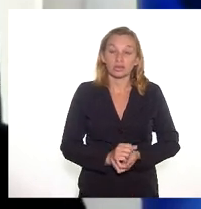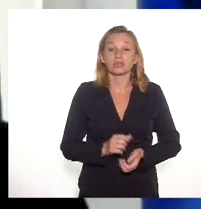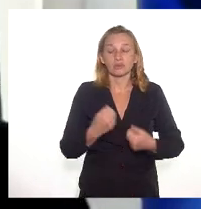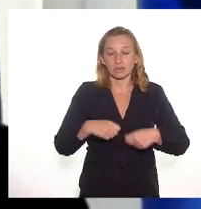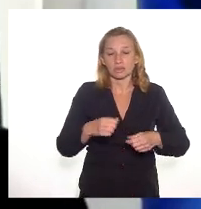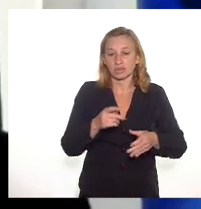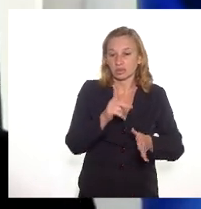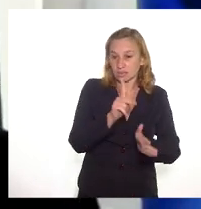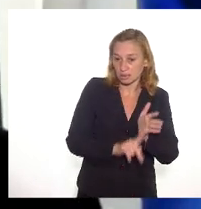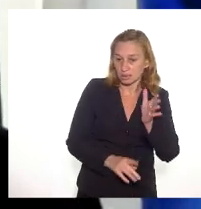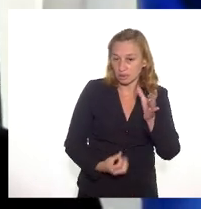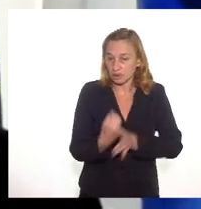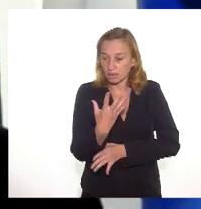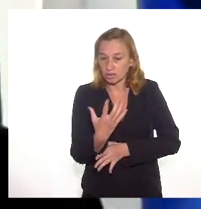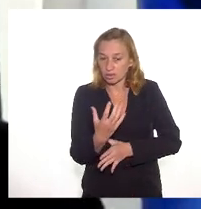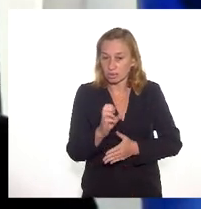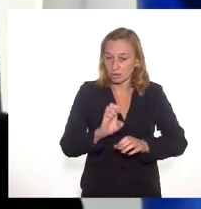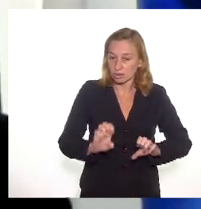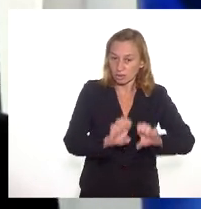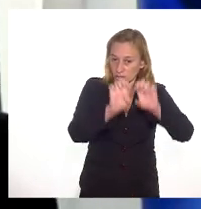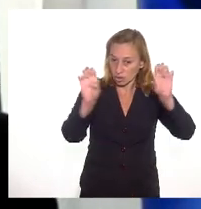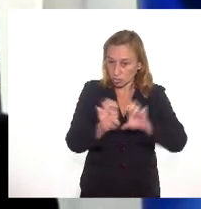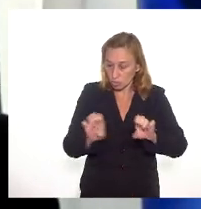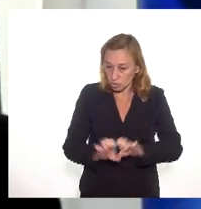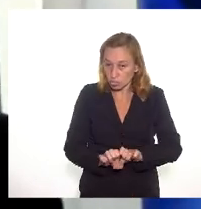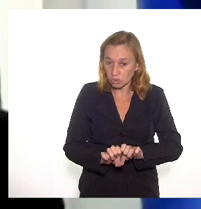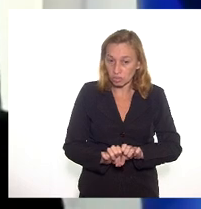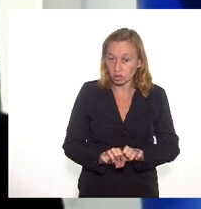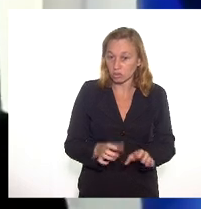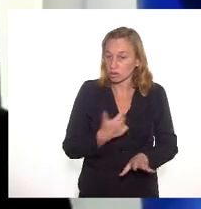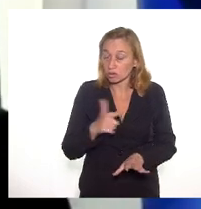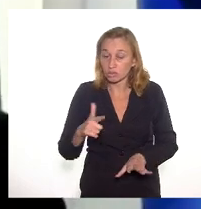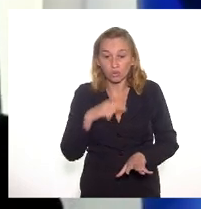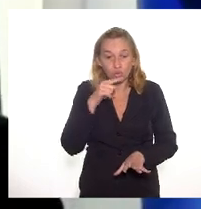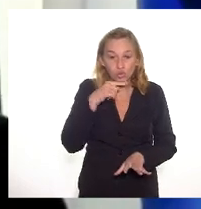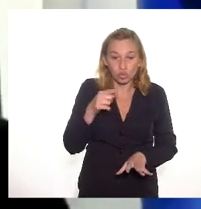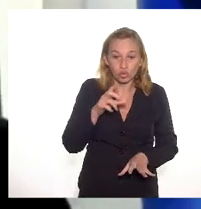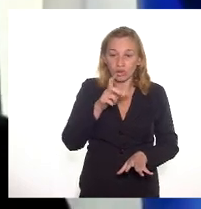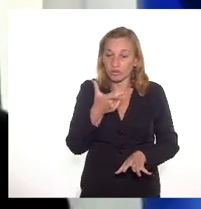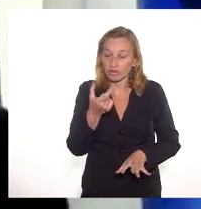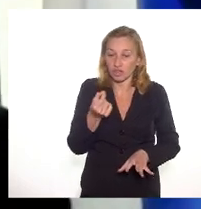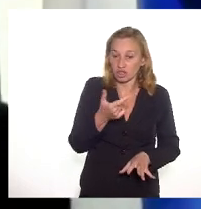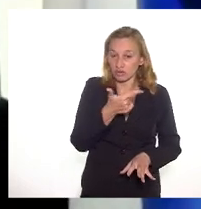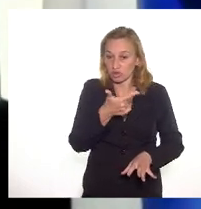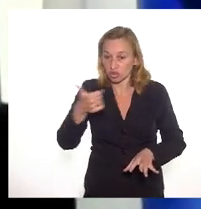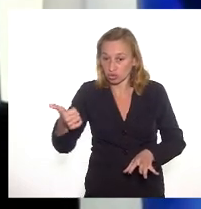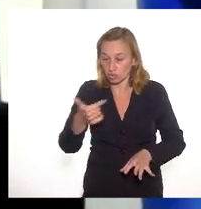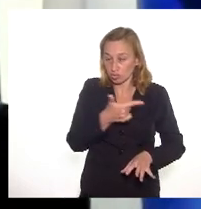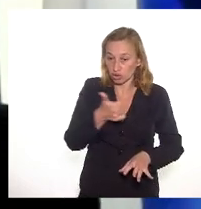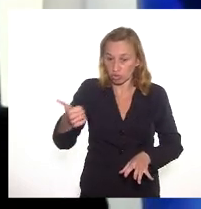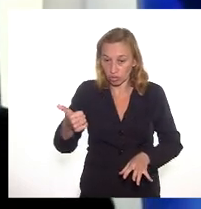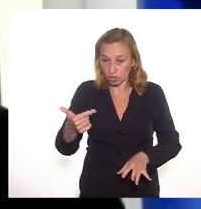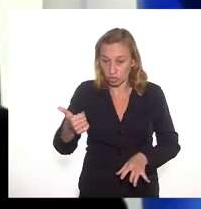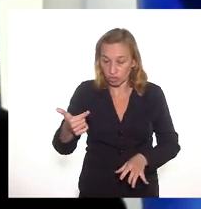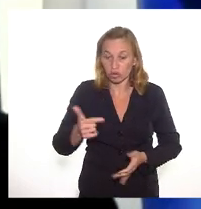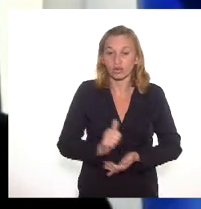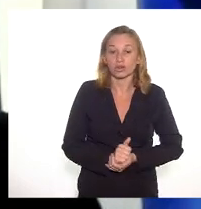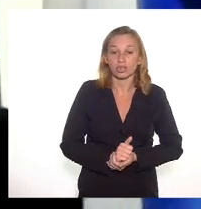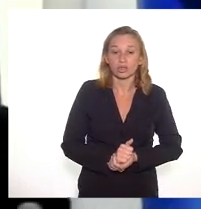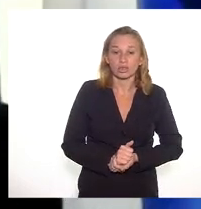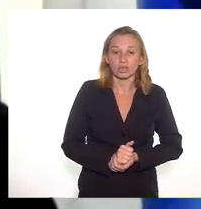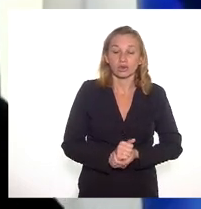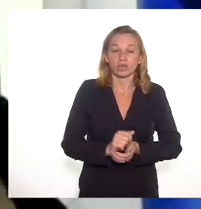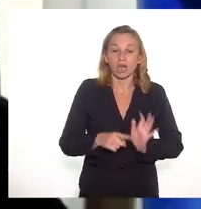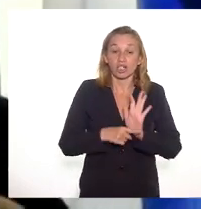Márcio, estruturantes, porque não tenho dúvida, 21 e 22, por conta do regime